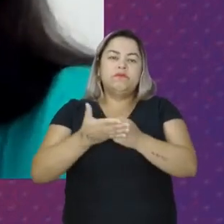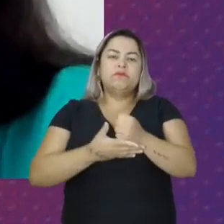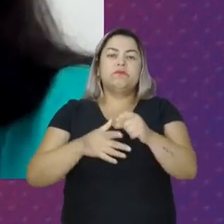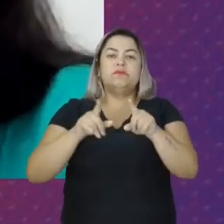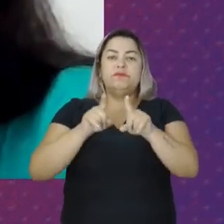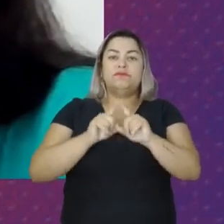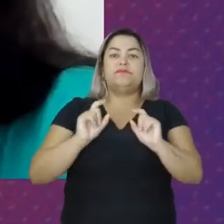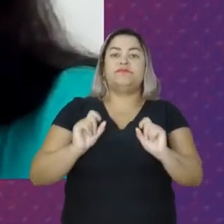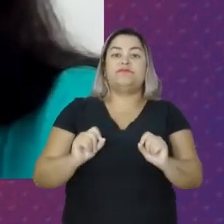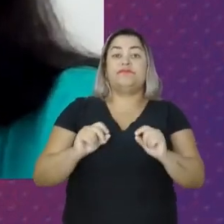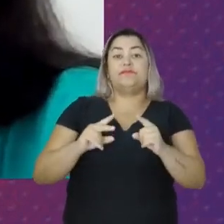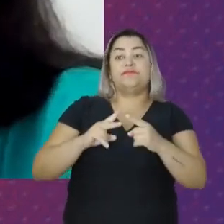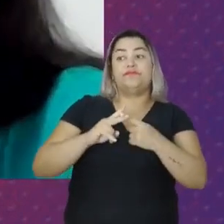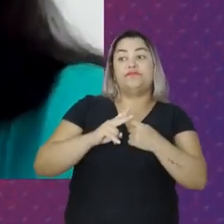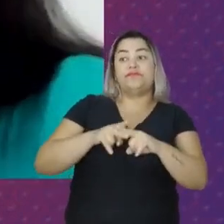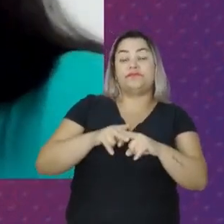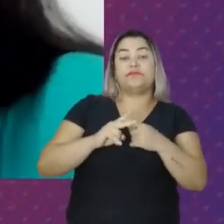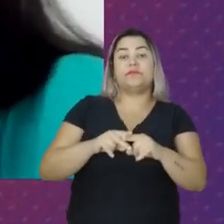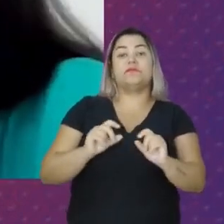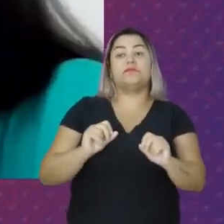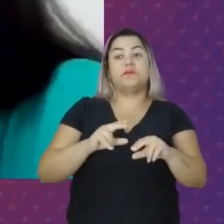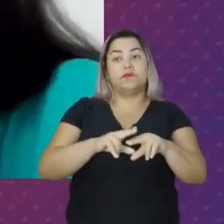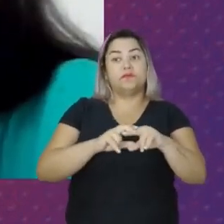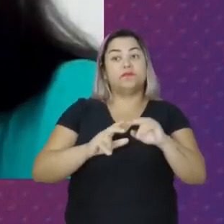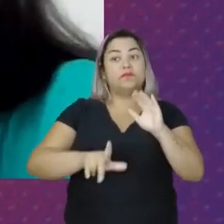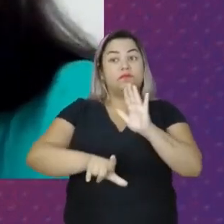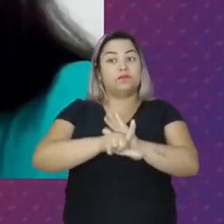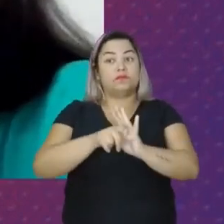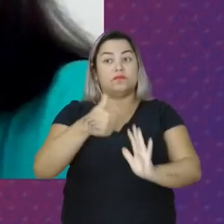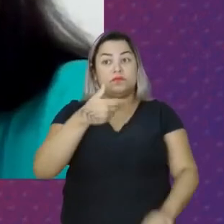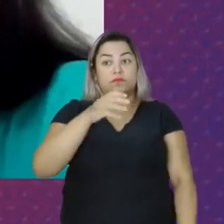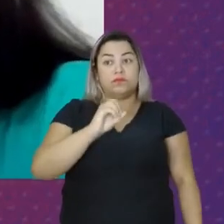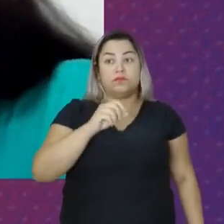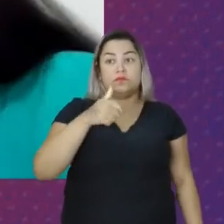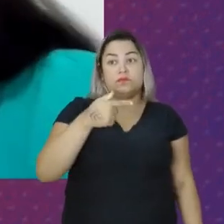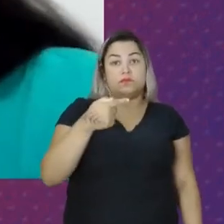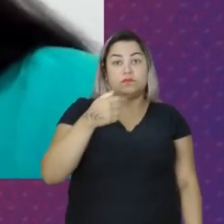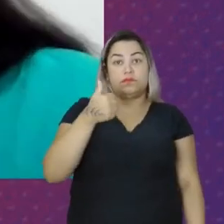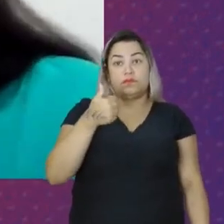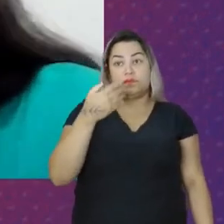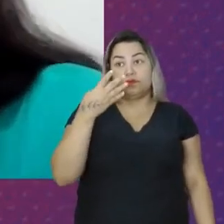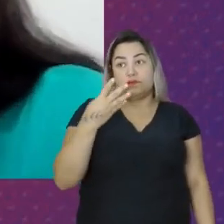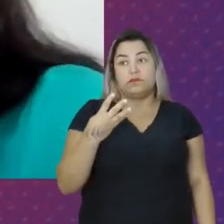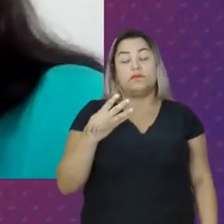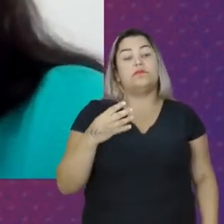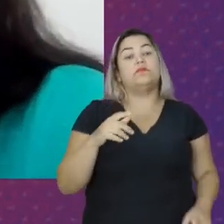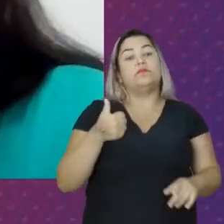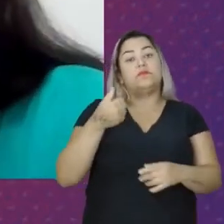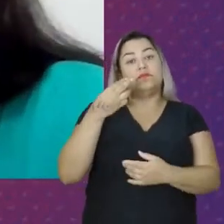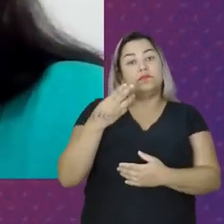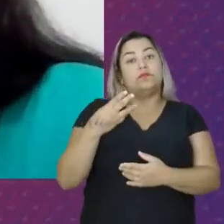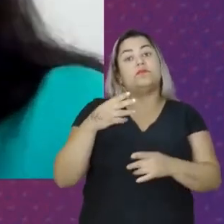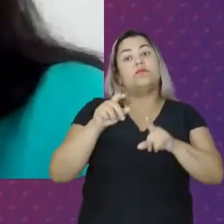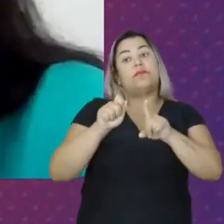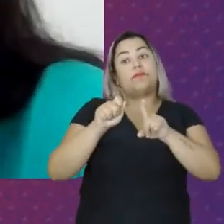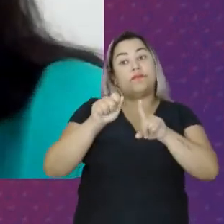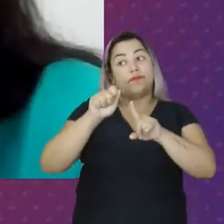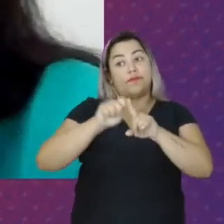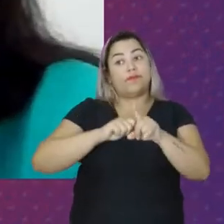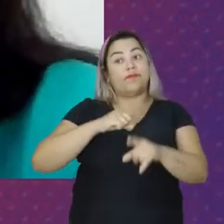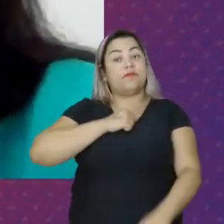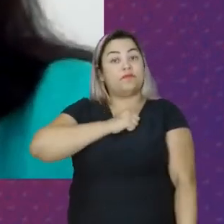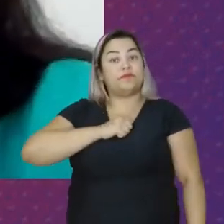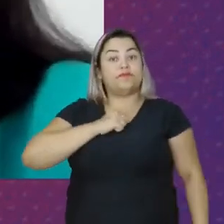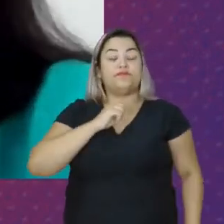ela é configurada pela Lei 10.714, de 13 de agosto de 2003, que autoriza o